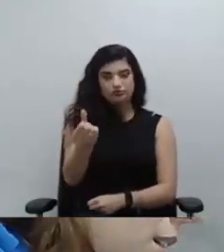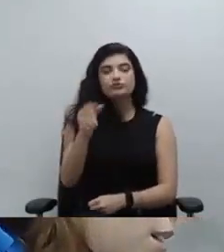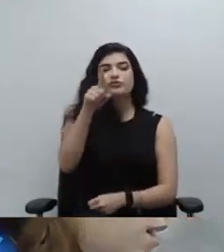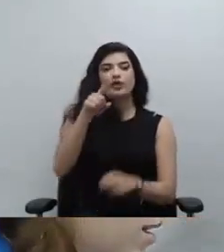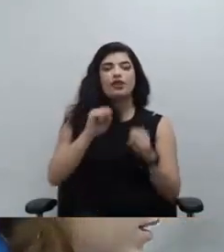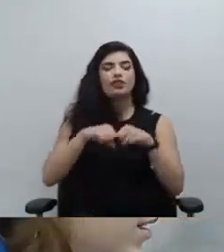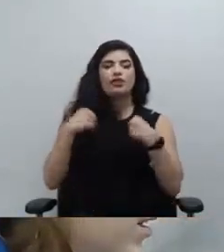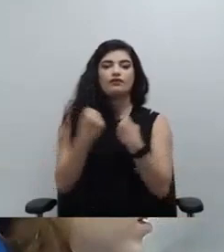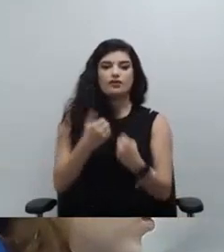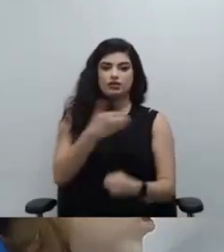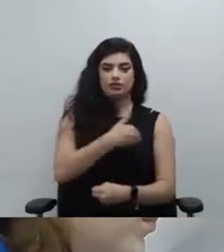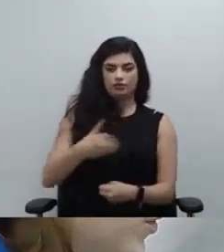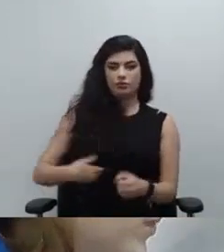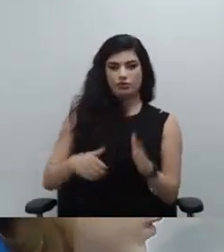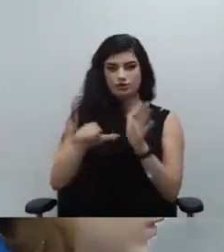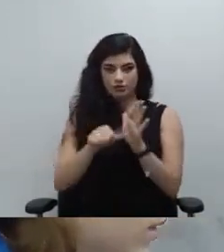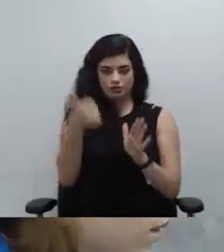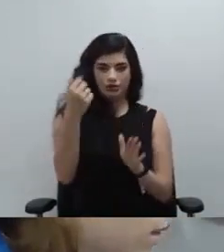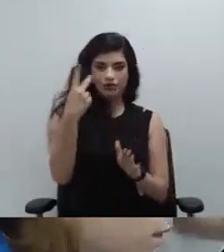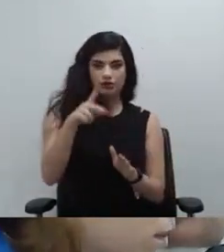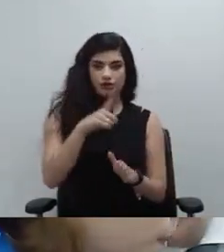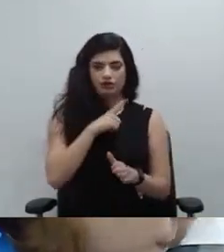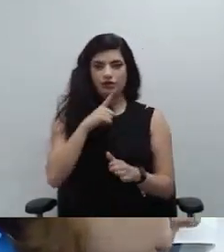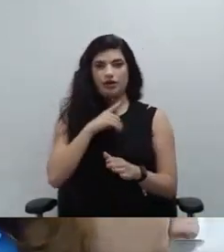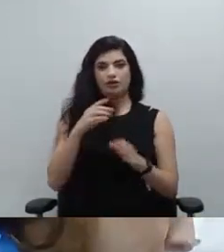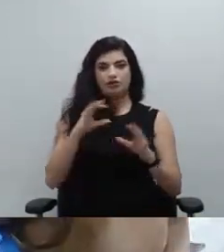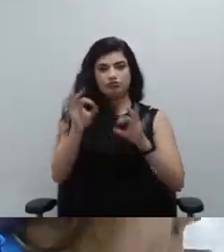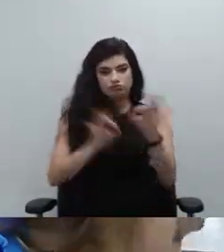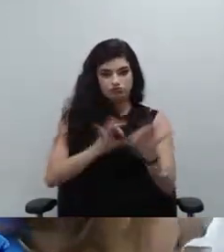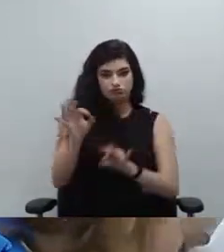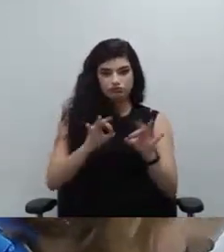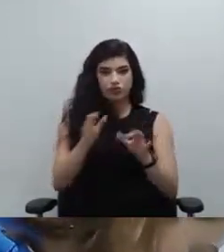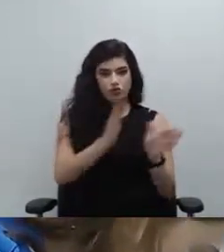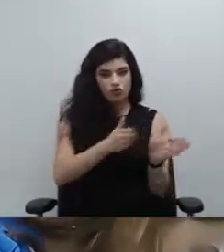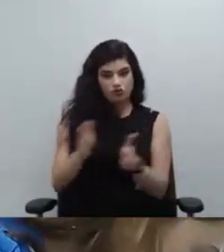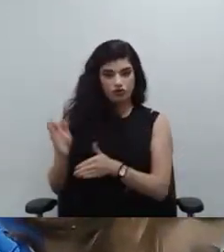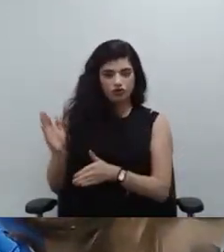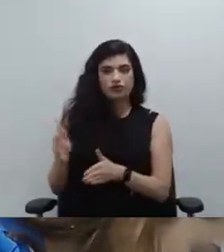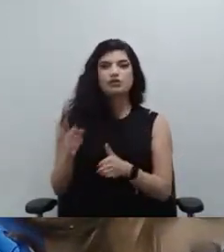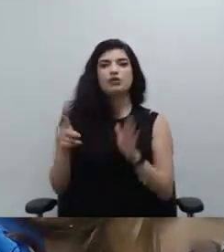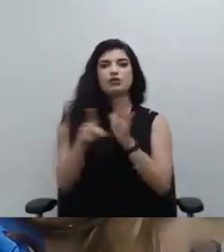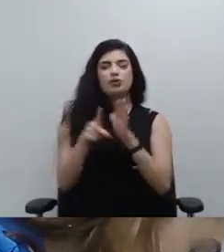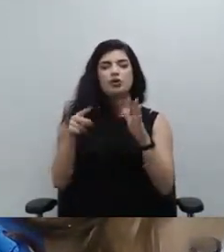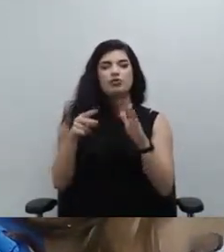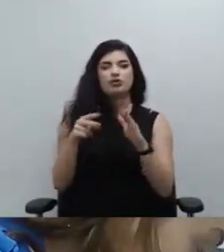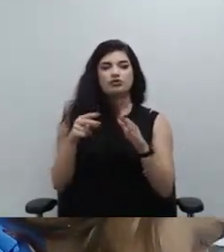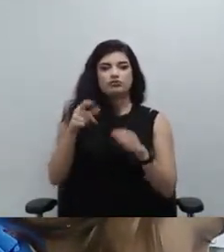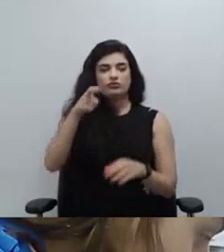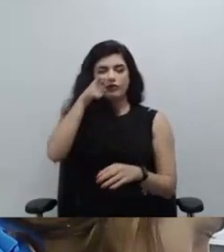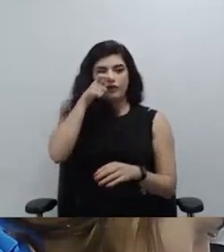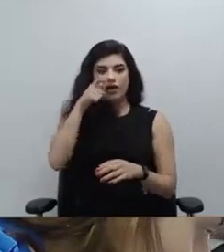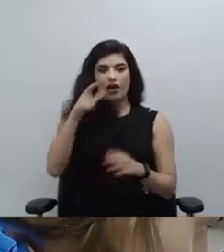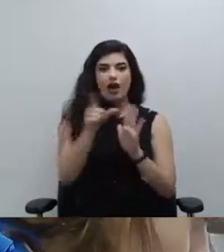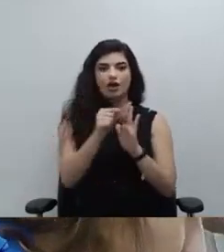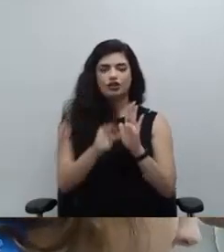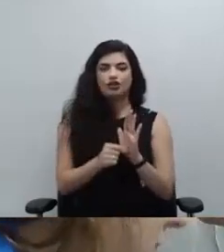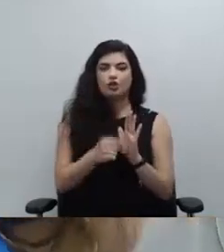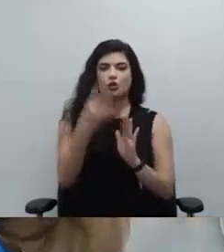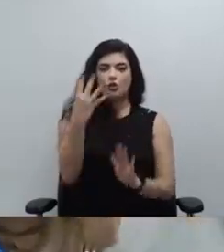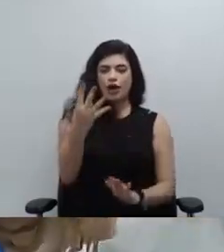Subdefensoria Pública Geral, no exercício de seu papel de coordenar o processo de organização do ciclo de conferência, previsto no artigo 4º,